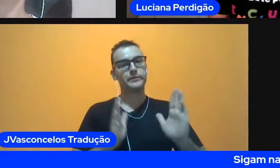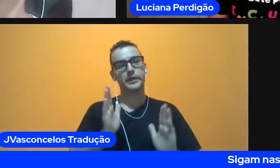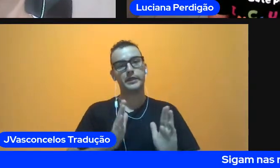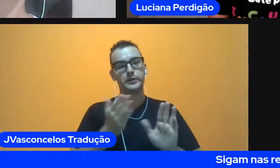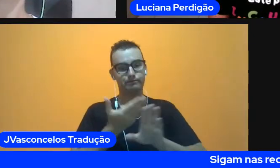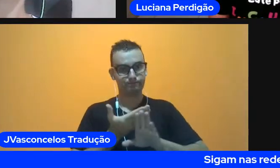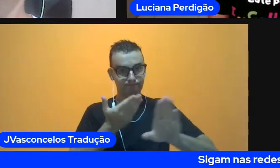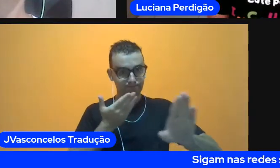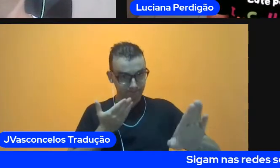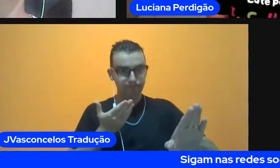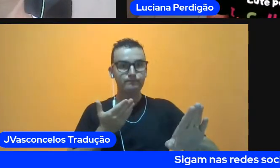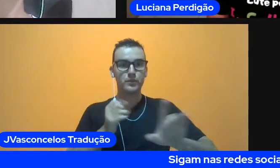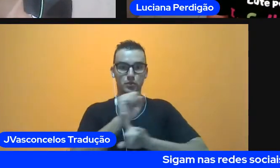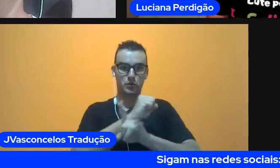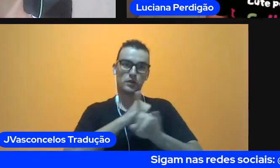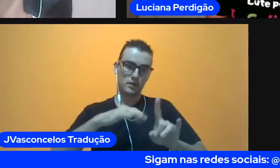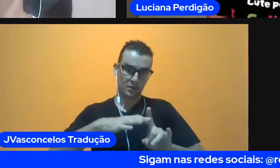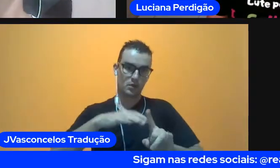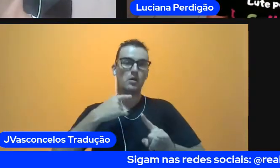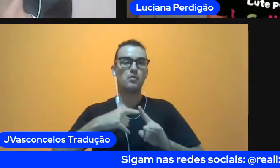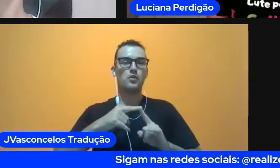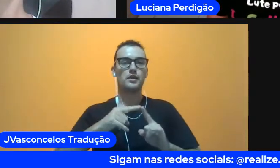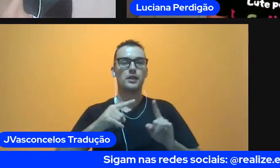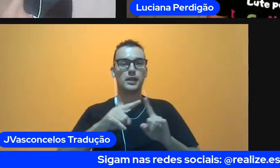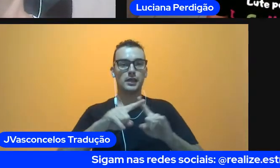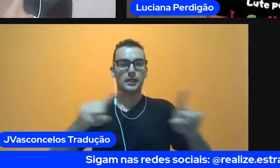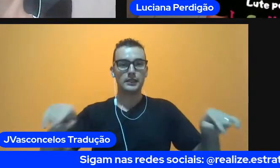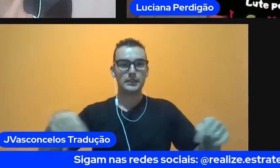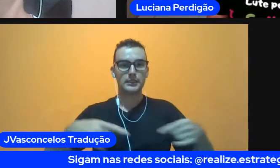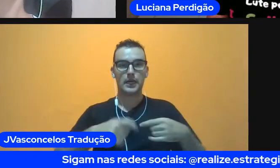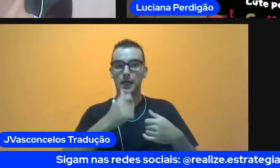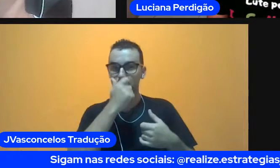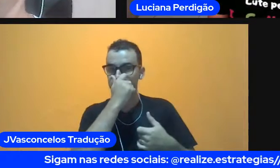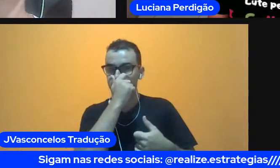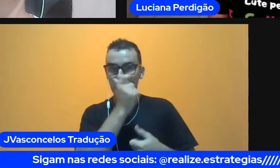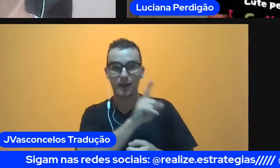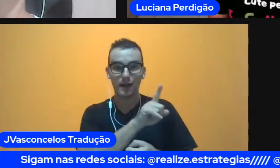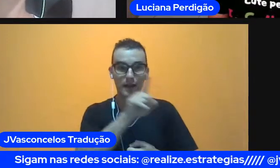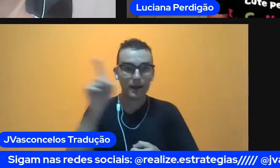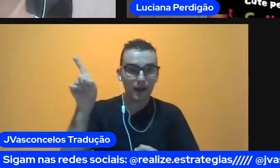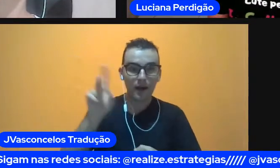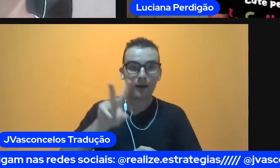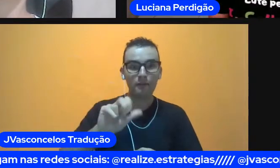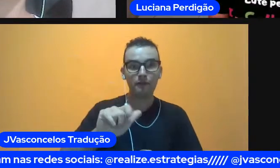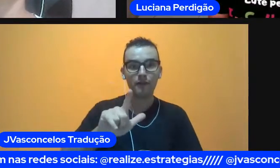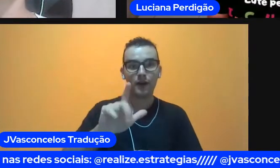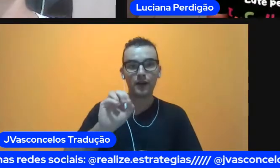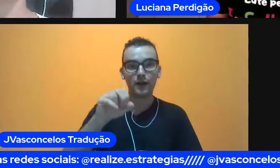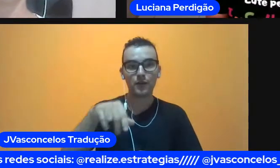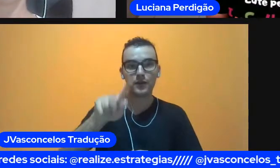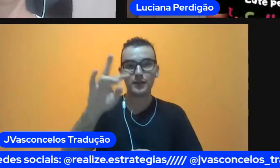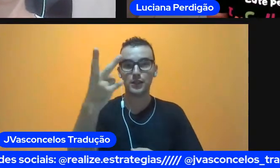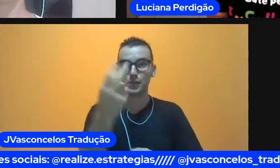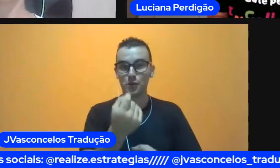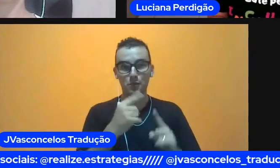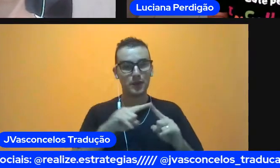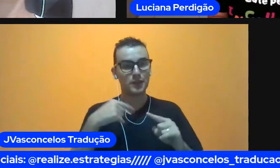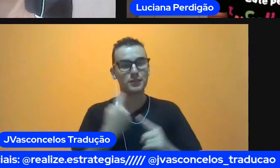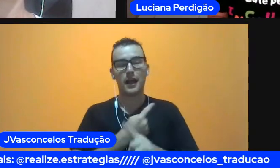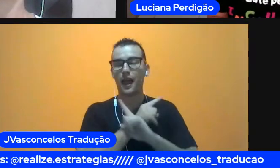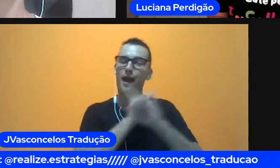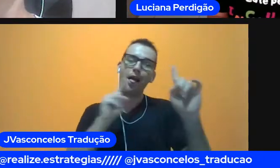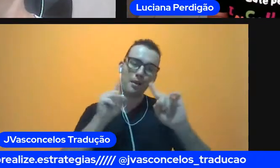porque, assim, aquela sala lotada lá no Valonguinho, por mais que a gente reclamasse, foi